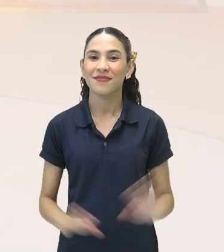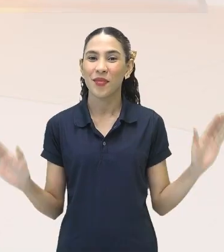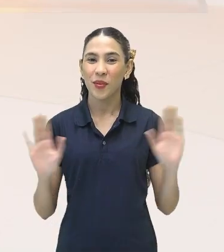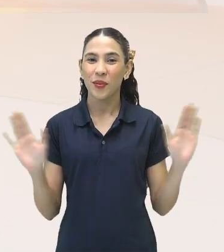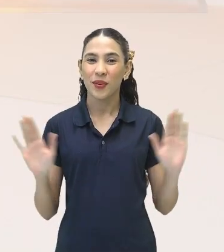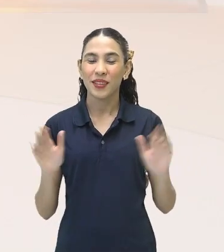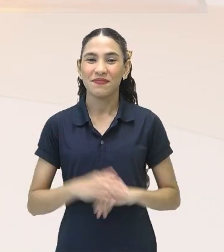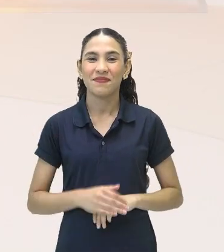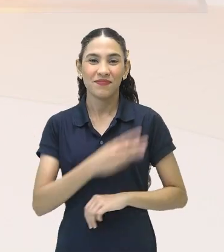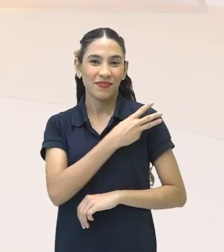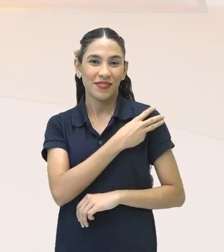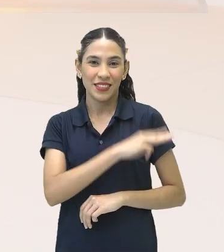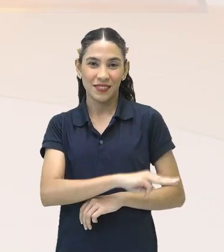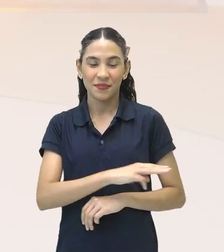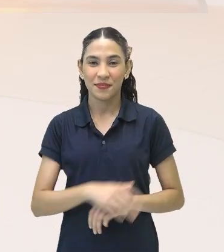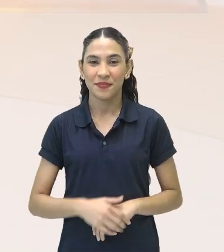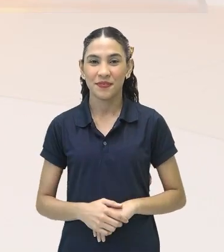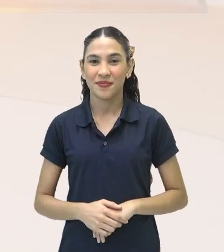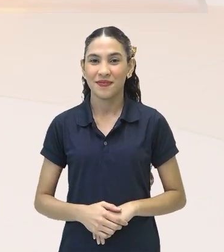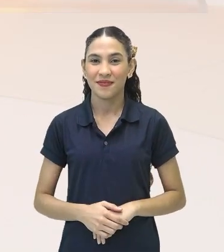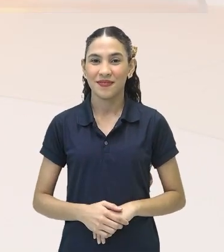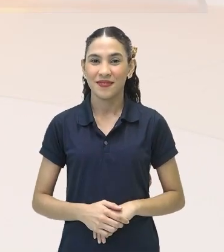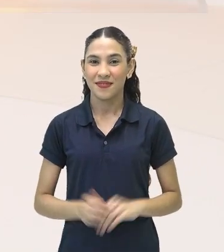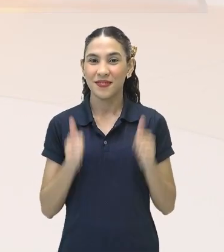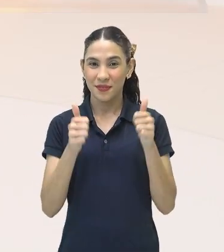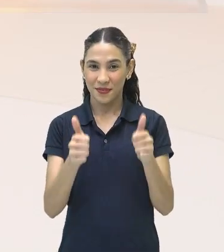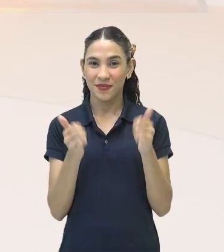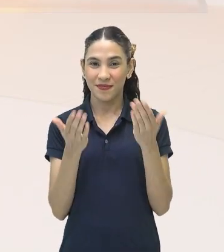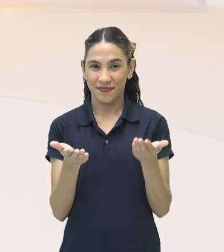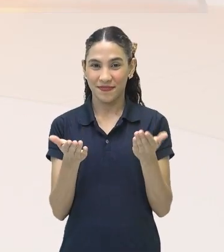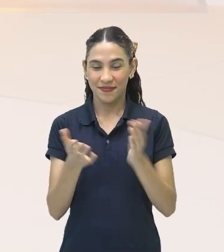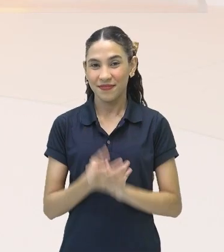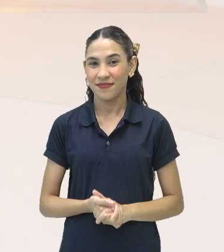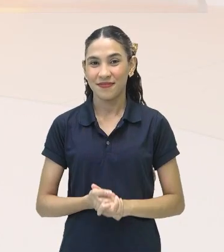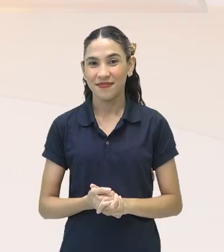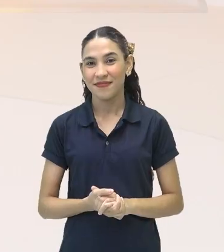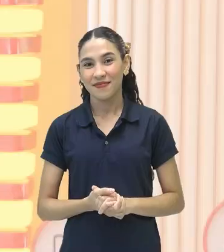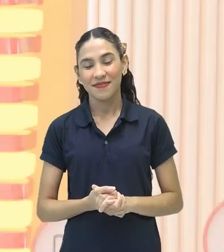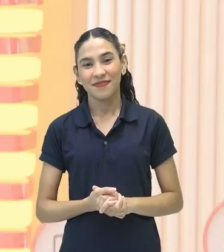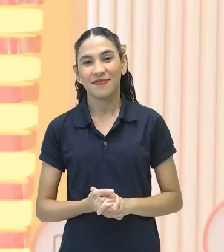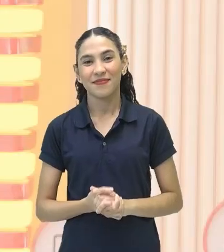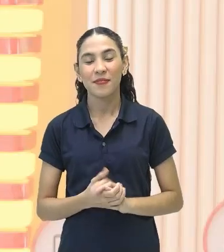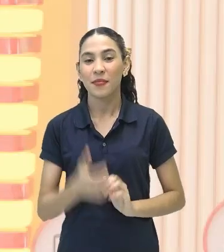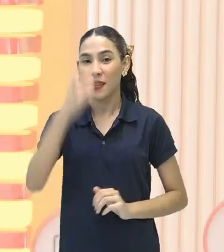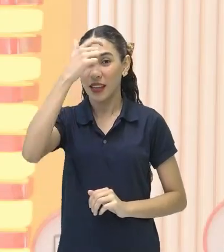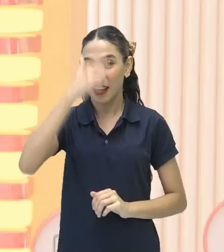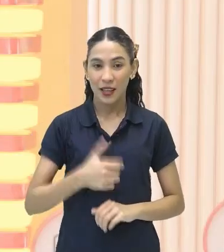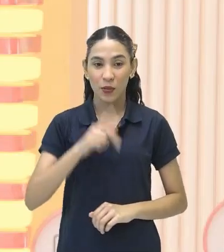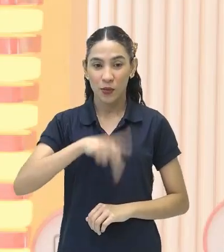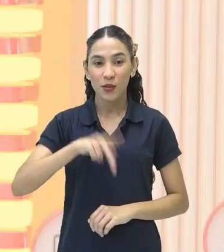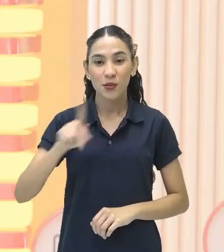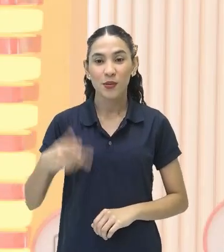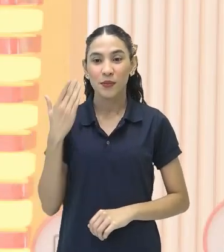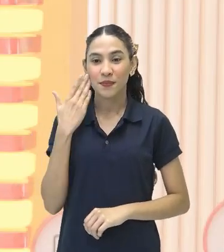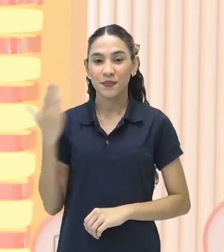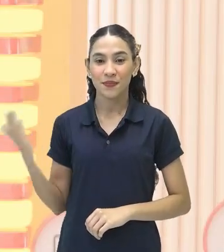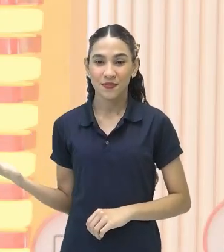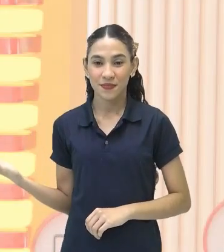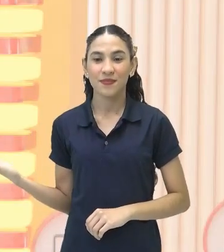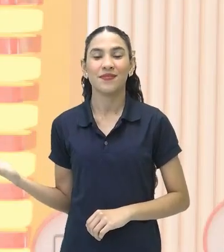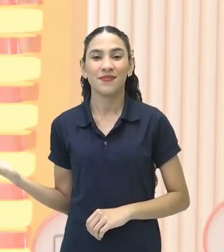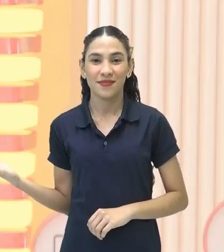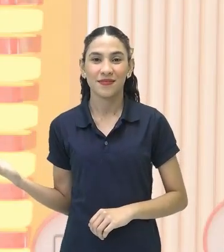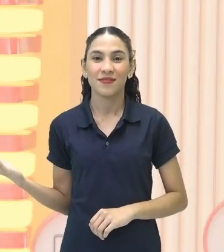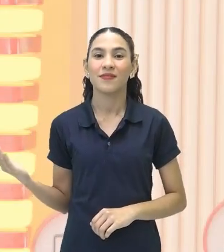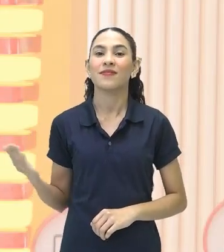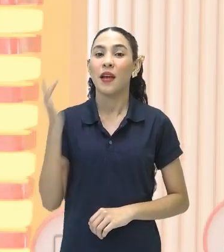Olá, terceira série do ensino médio, tudo bem com vocês? Eu sou o professor Rosângelo Assis,